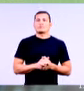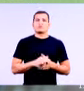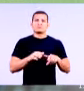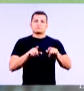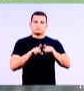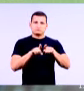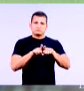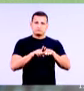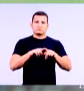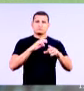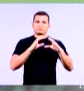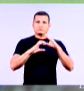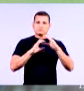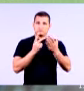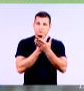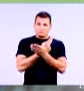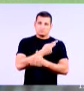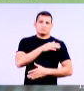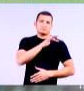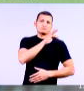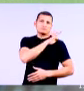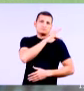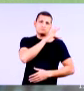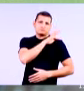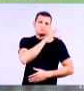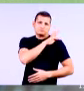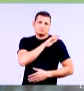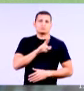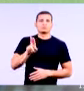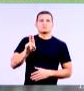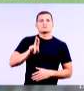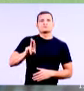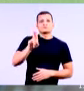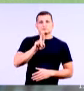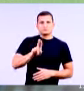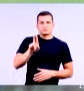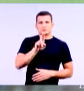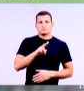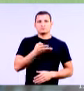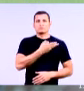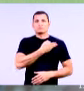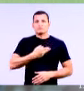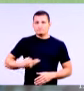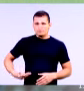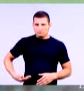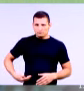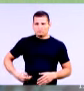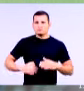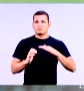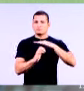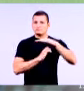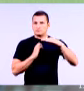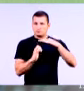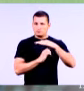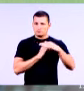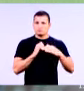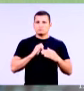universidades, governos, grandes empresas em nível mundial,